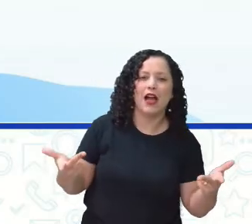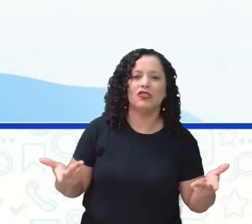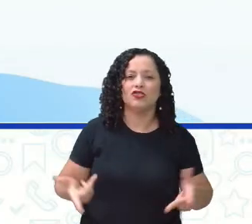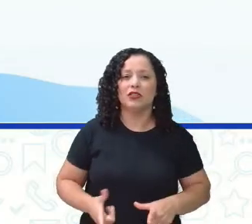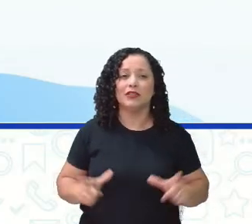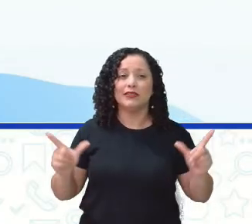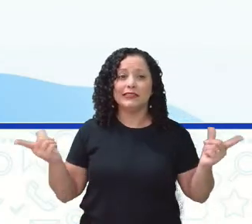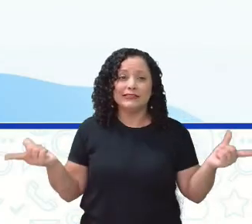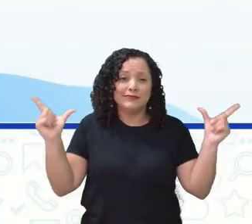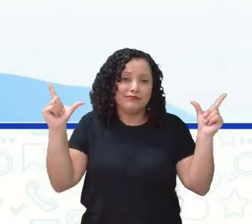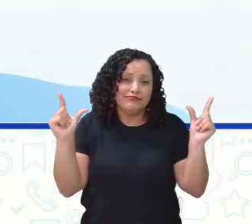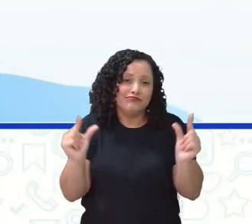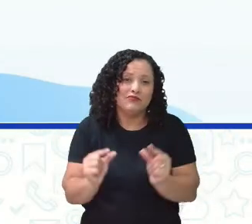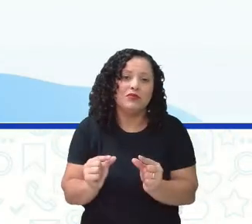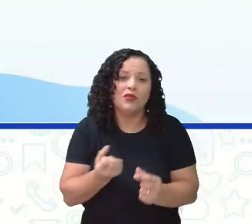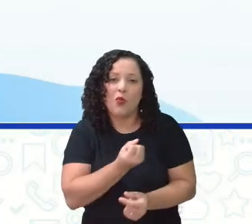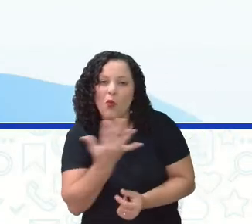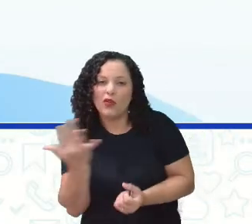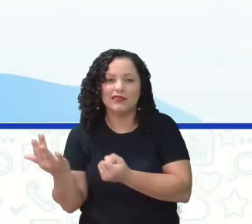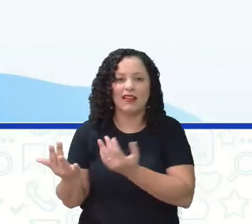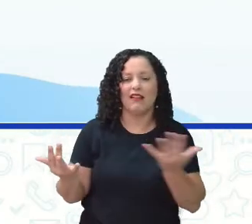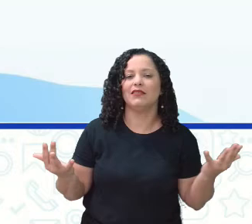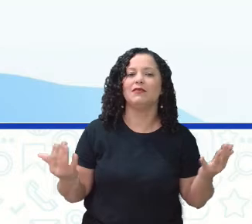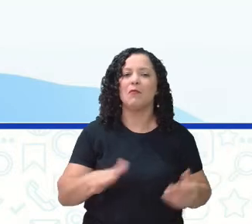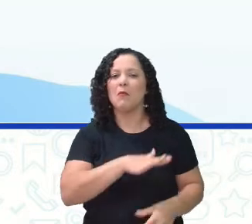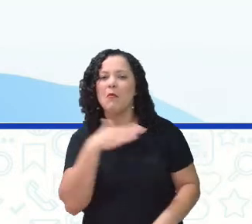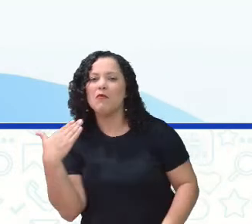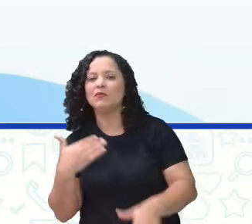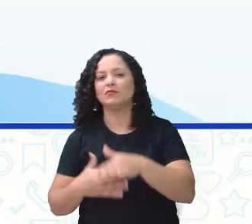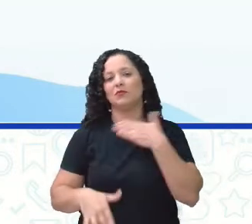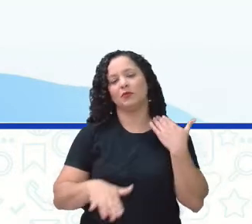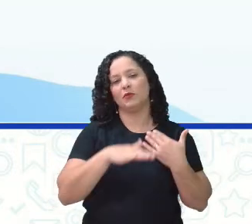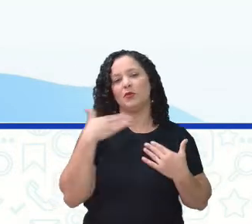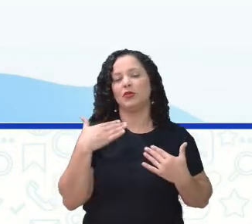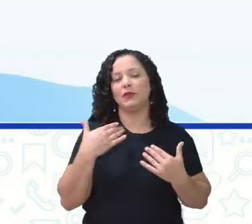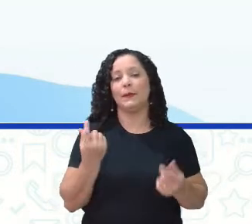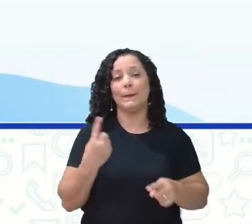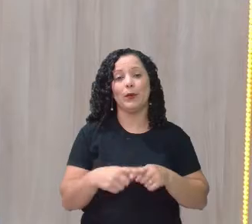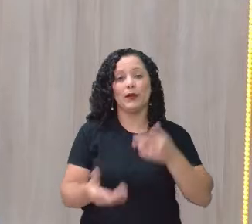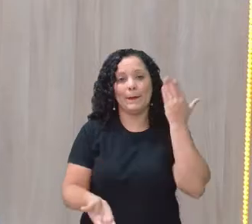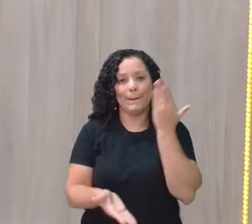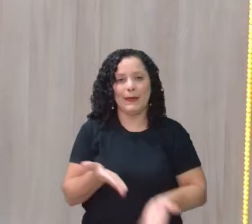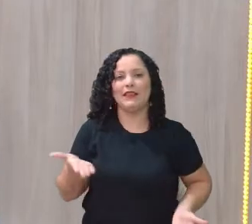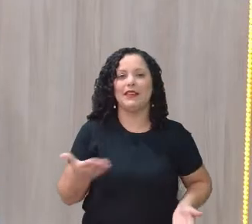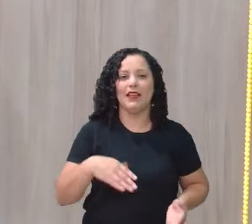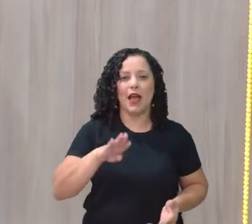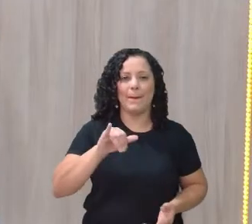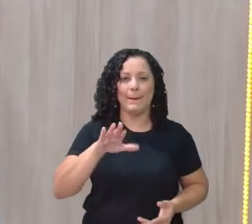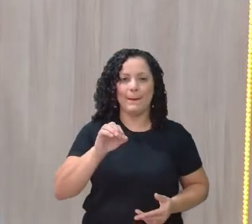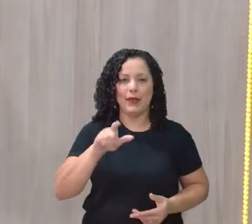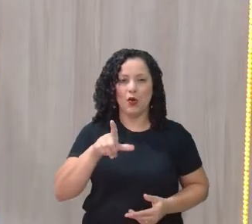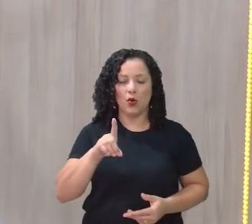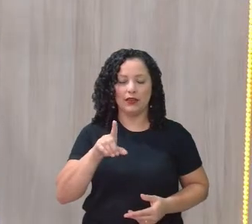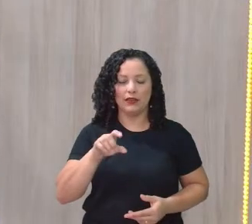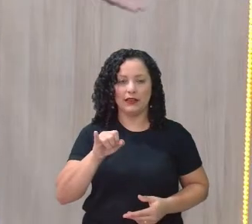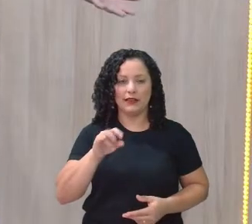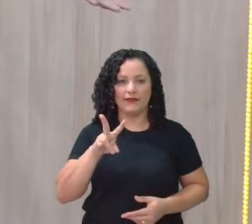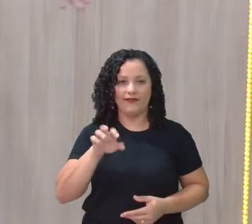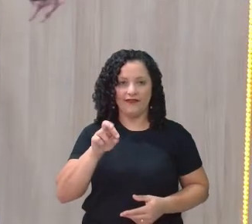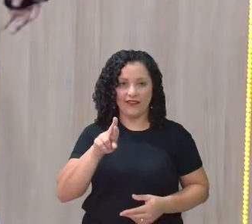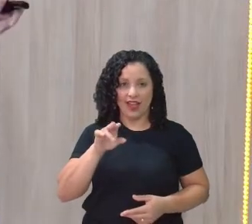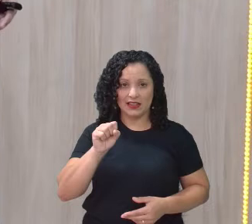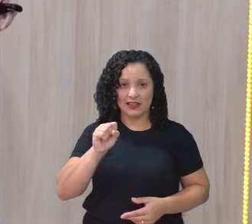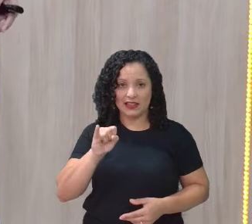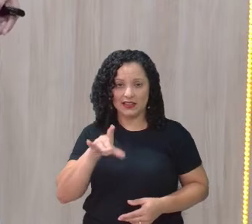espécies. Ao longo dos anos, né? Quando a gente tem essa perca da biodiversidade, então já temos o que? O conjunto também da